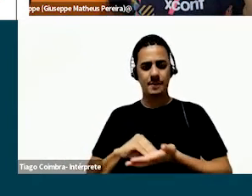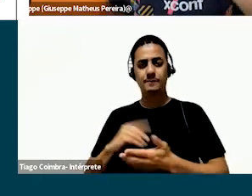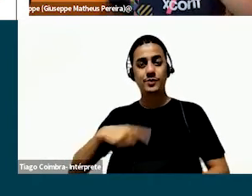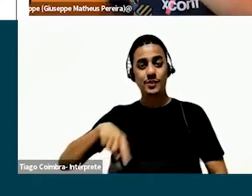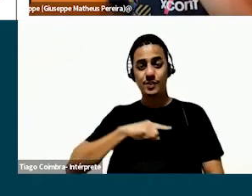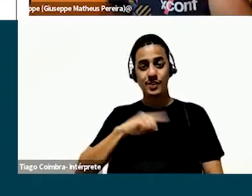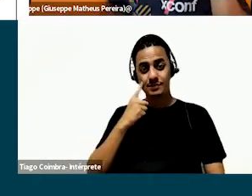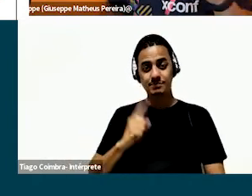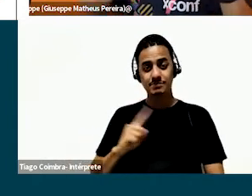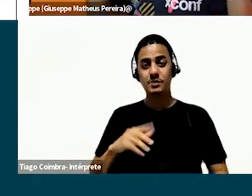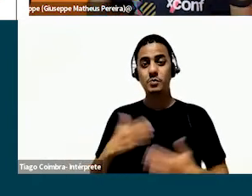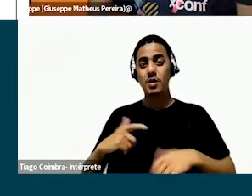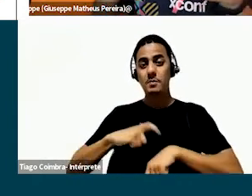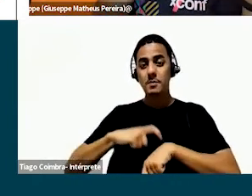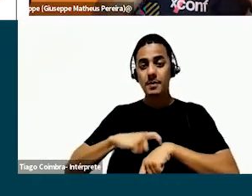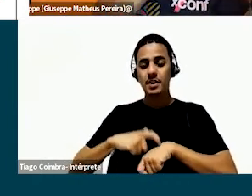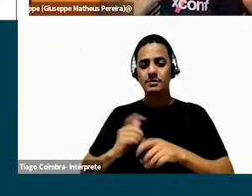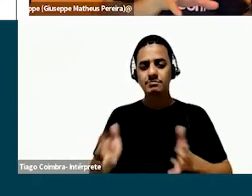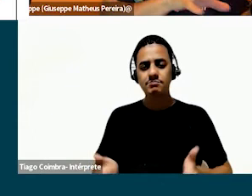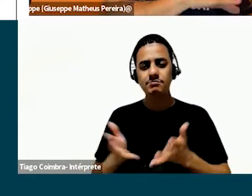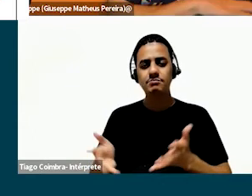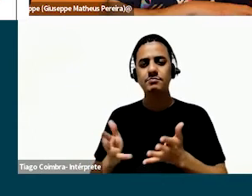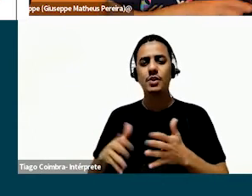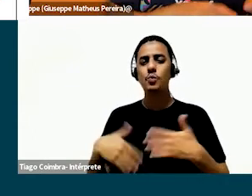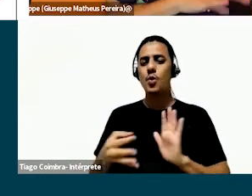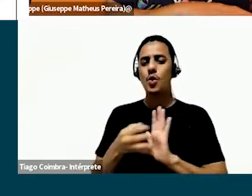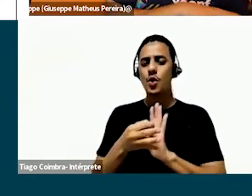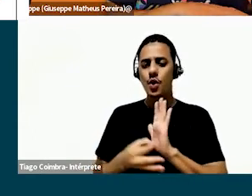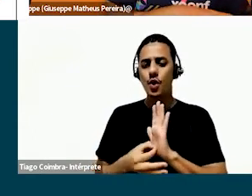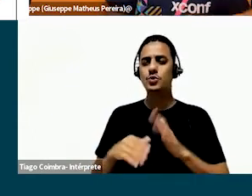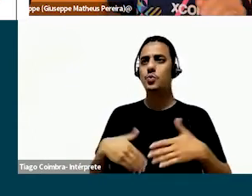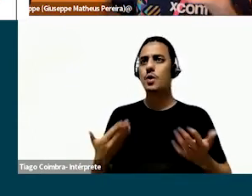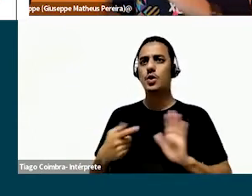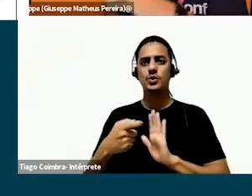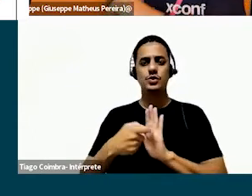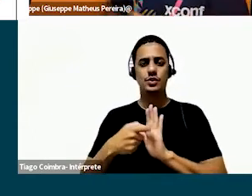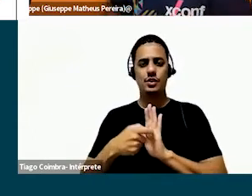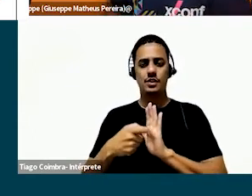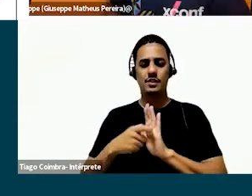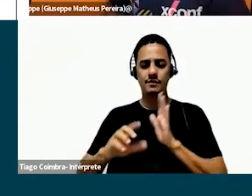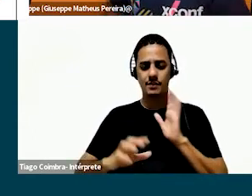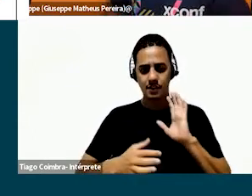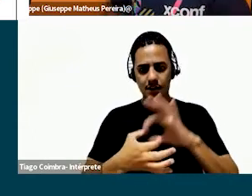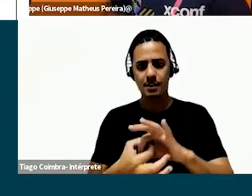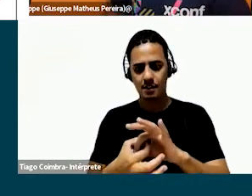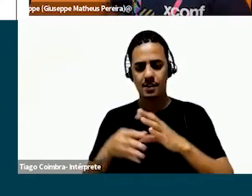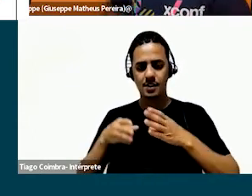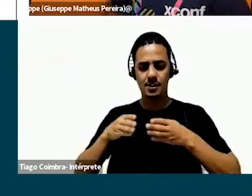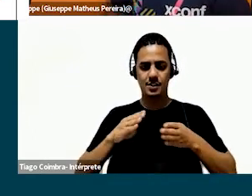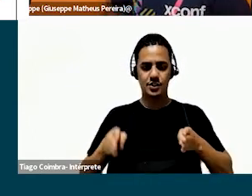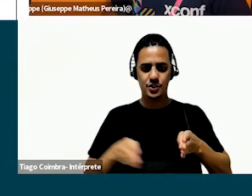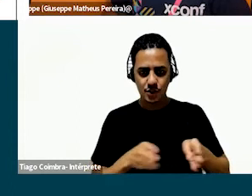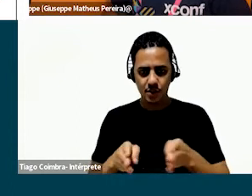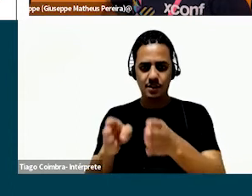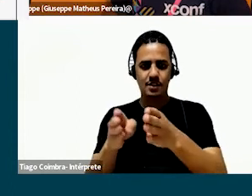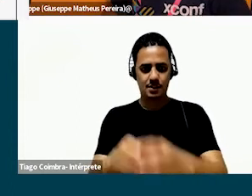momento aqui o usuário estimula que software, que código que roda quando o usuário está navegando nessa